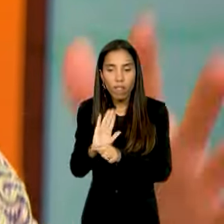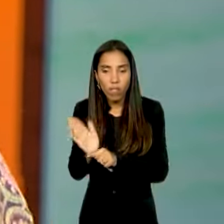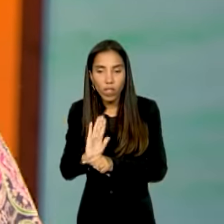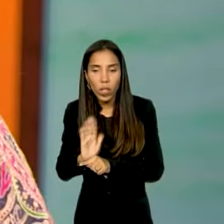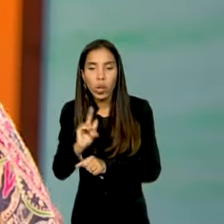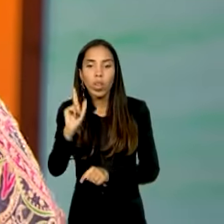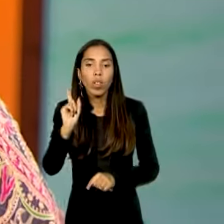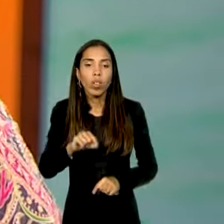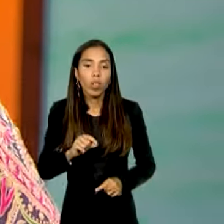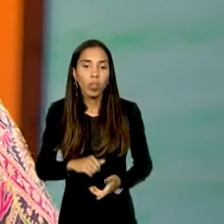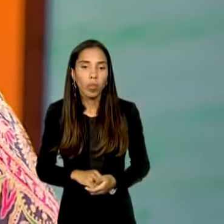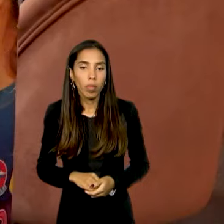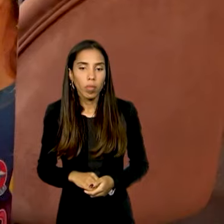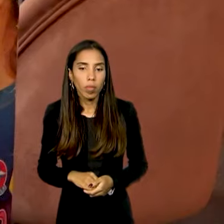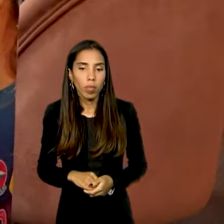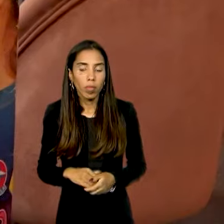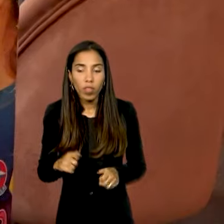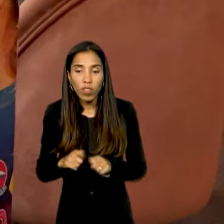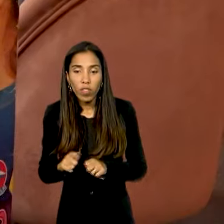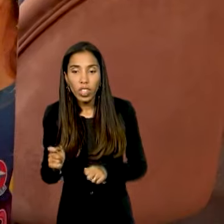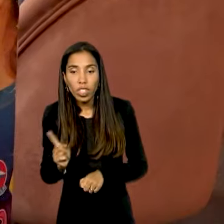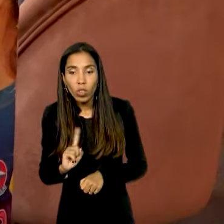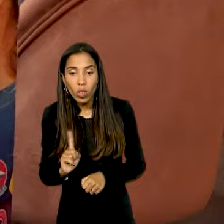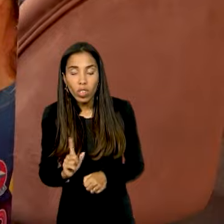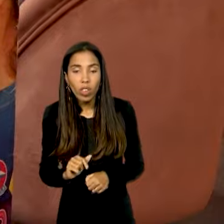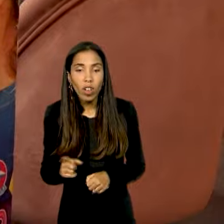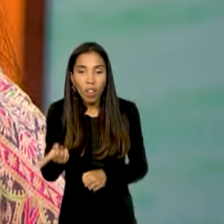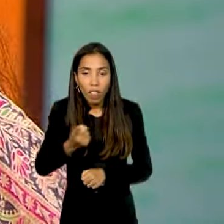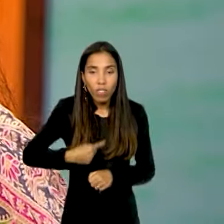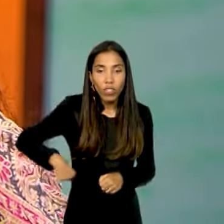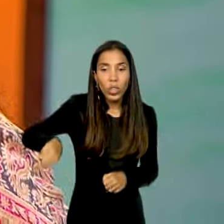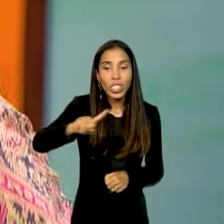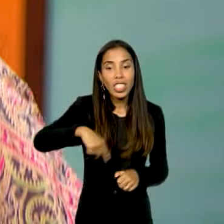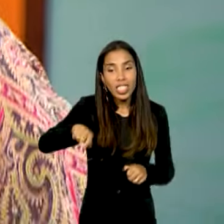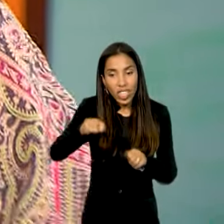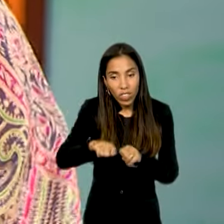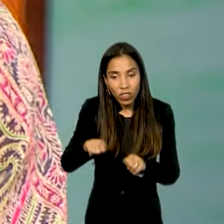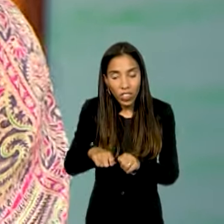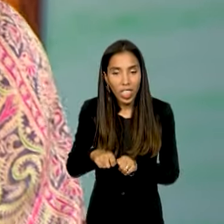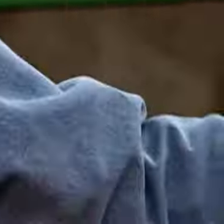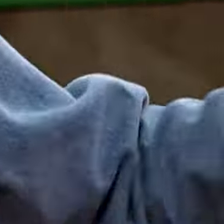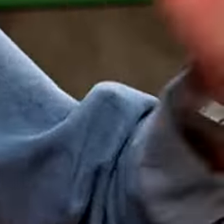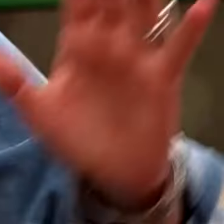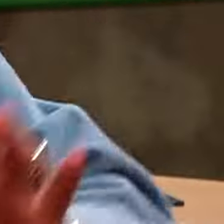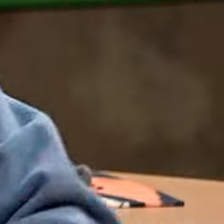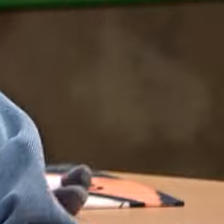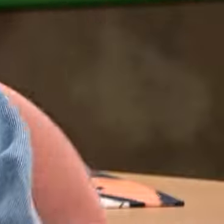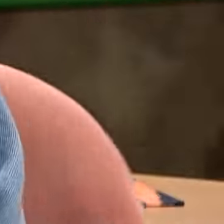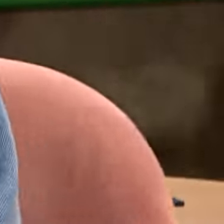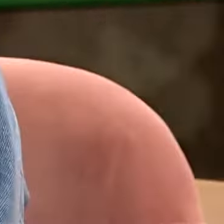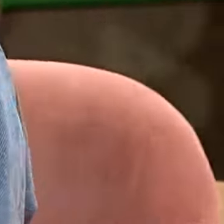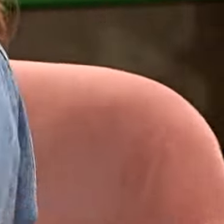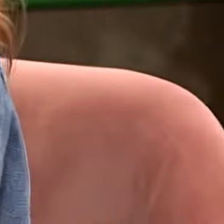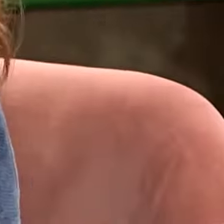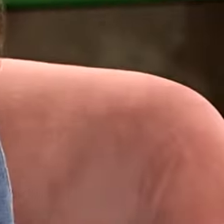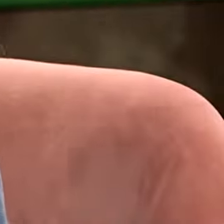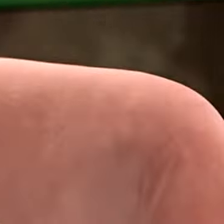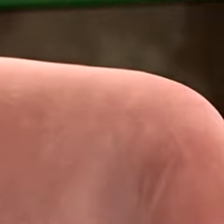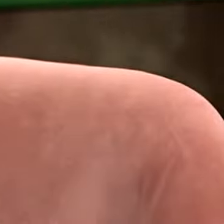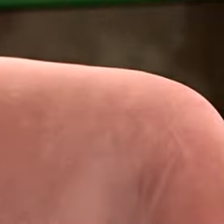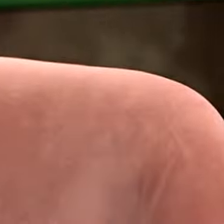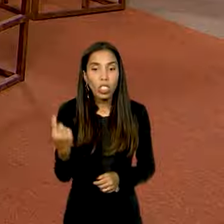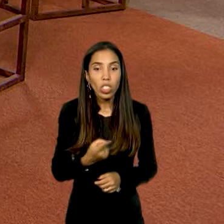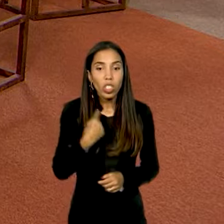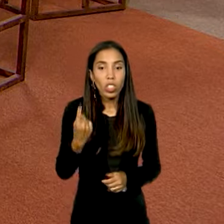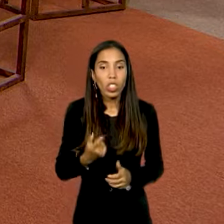naquele desenho. Fazendo não, vocês fazem, né? Sim. Vocês sim. estão vivenciando tudo aquilo. A gente está